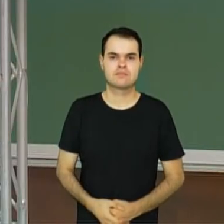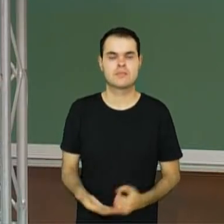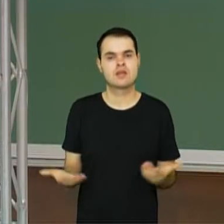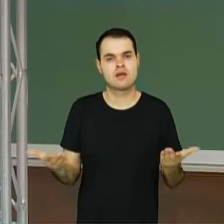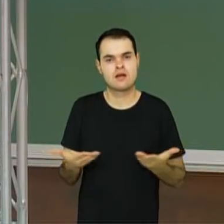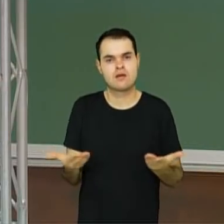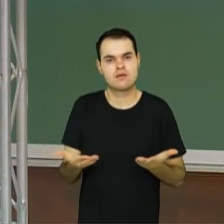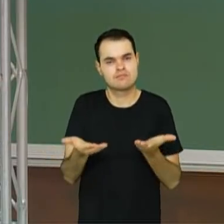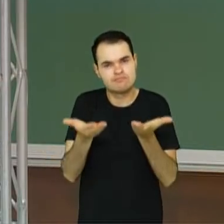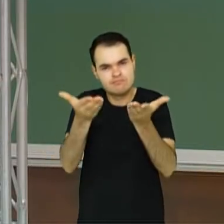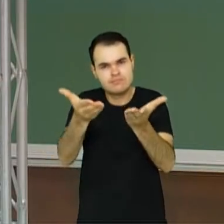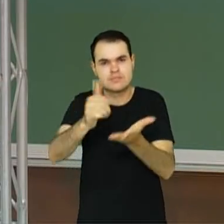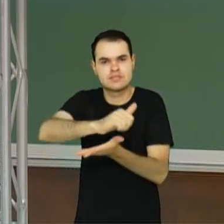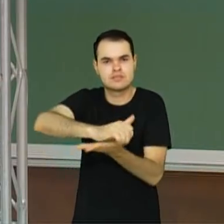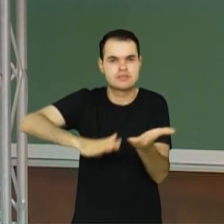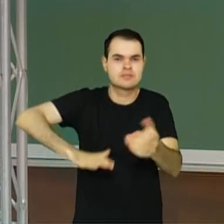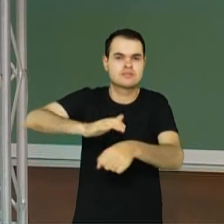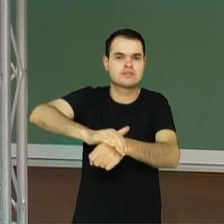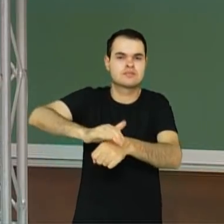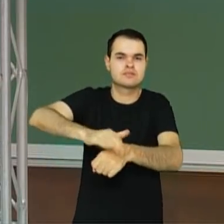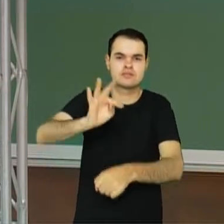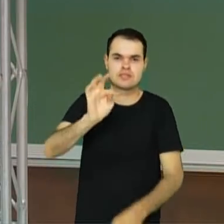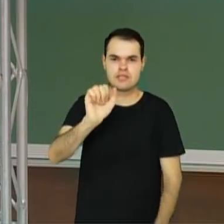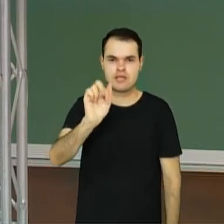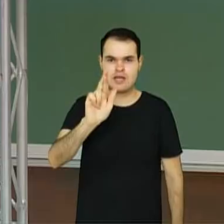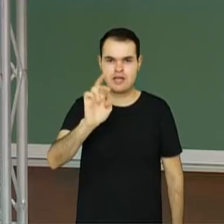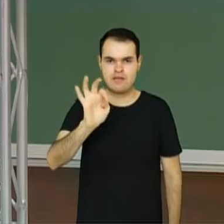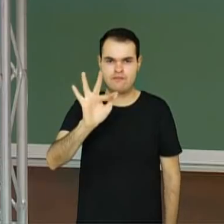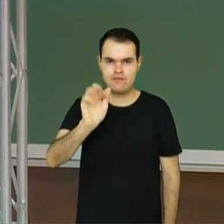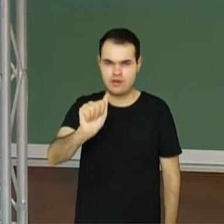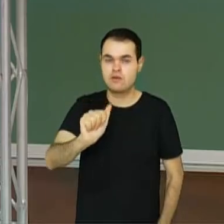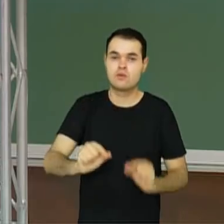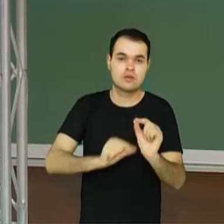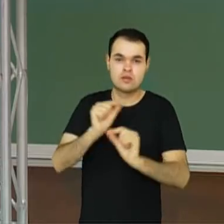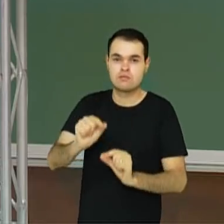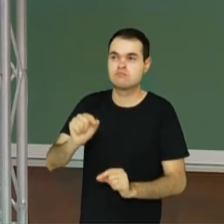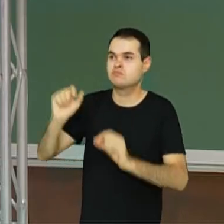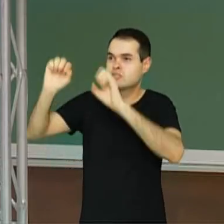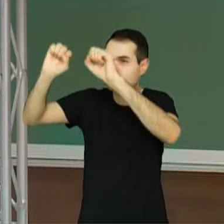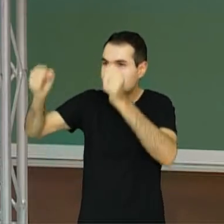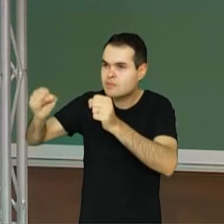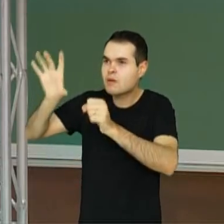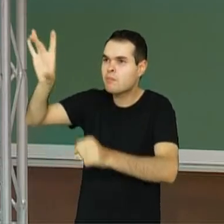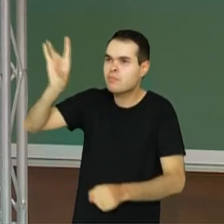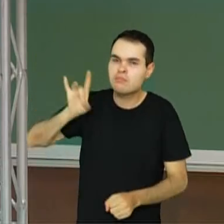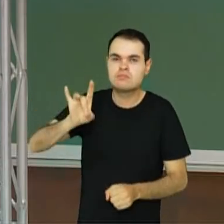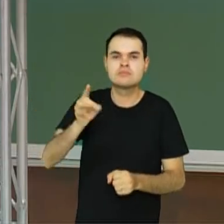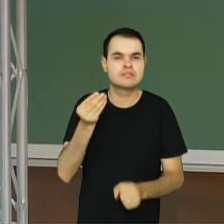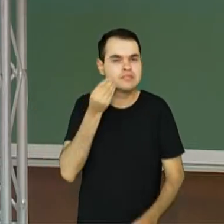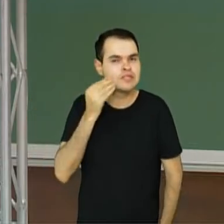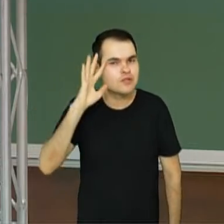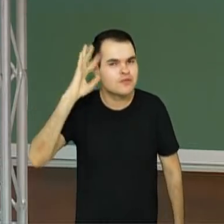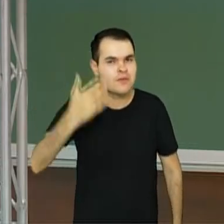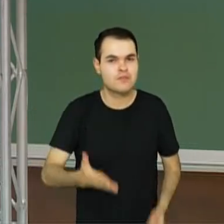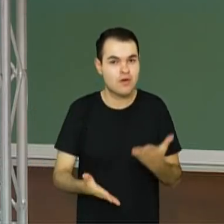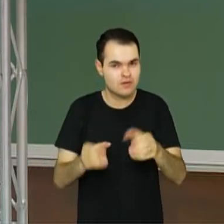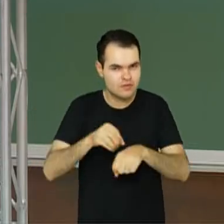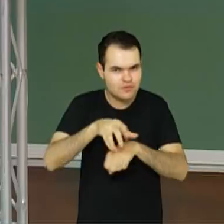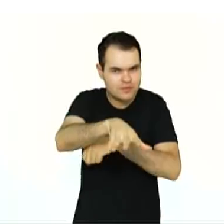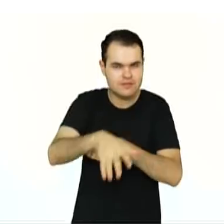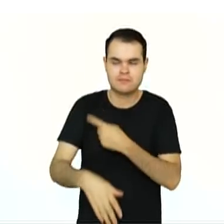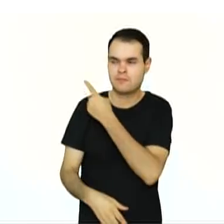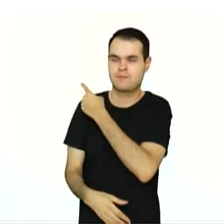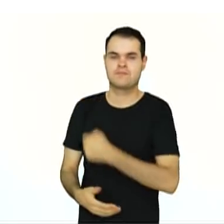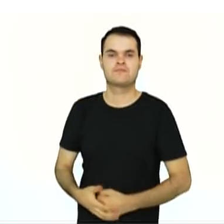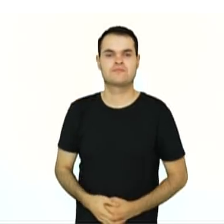Agora eu tenho uma tarefa para você. Qual que vai ser a tarefa? Pegar esse sistema e resolver. Olha, tem até uma sugestão aqui. Vamos ler a tarefa